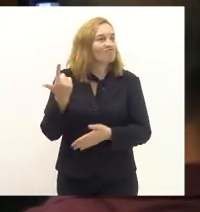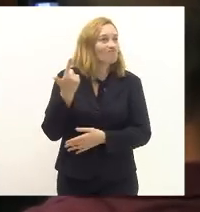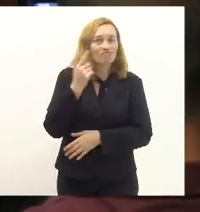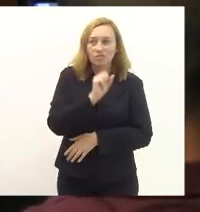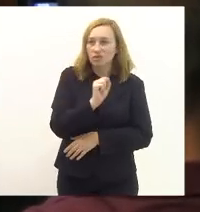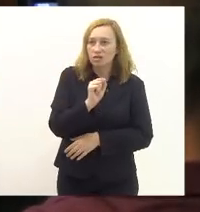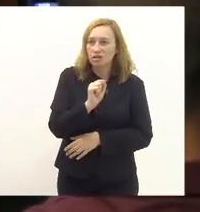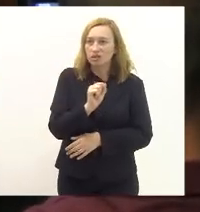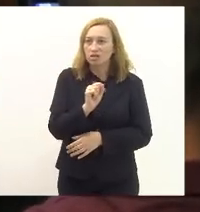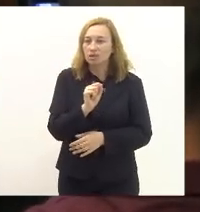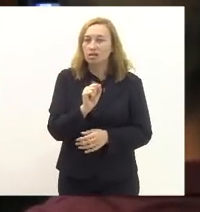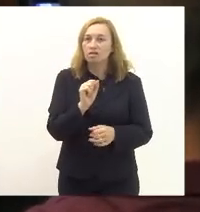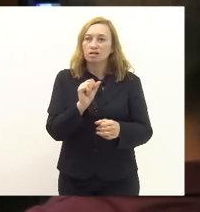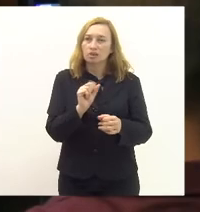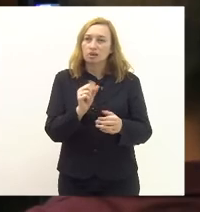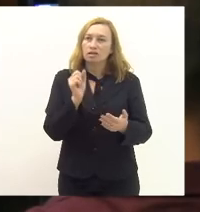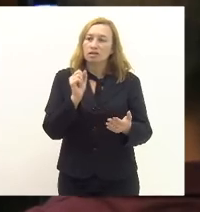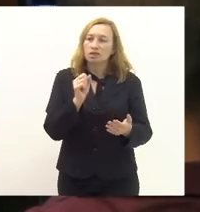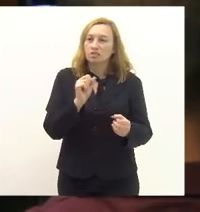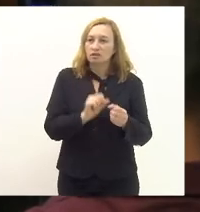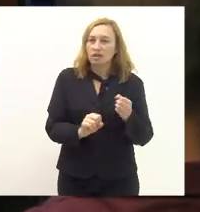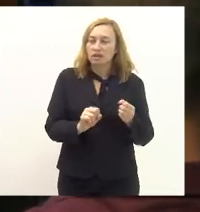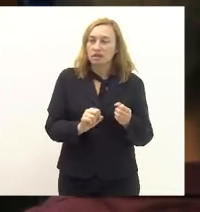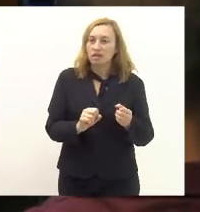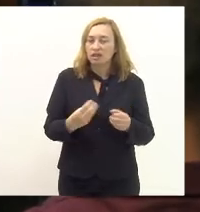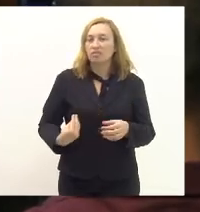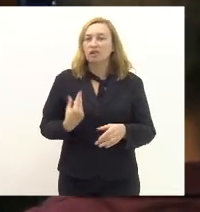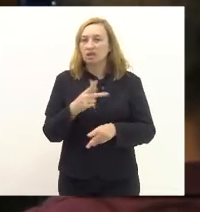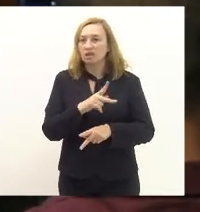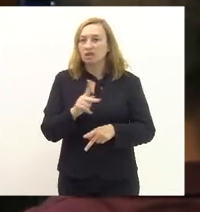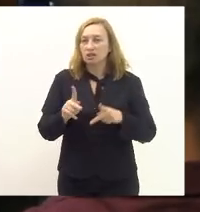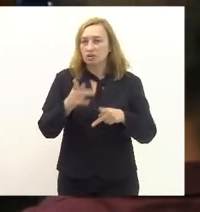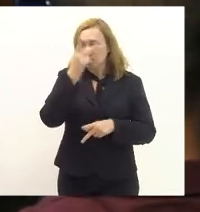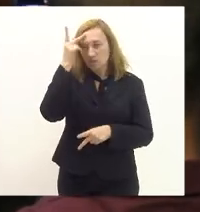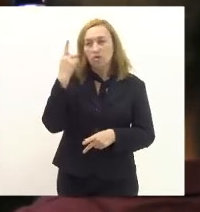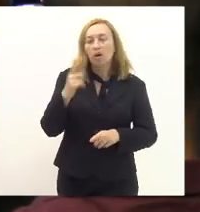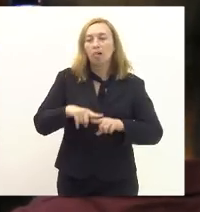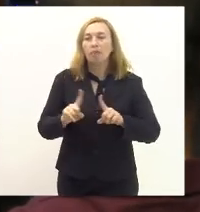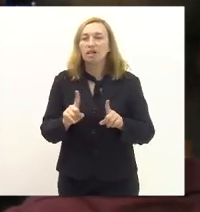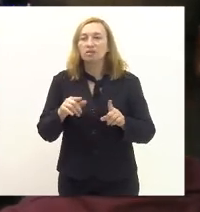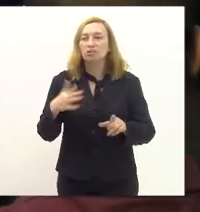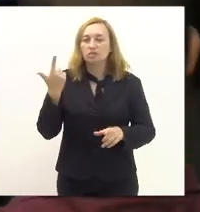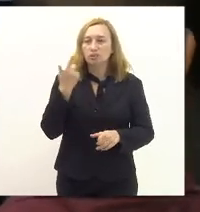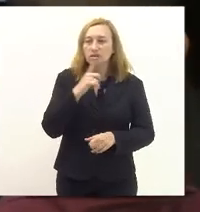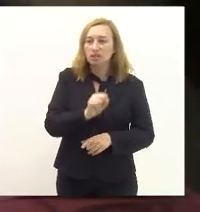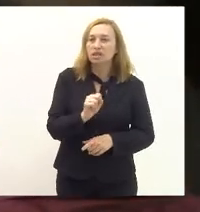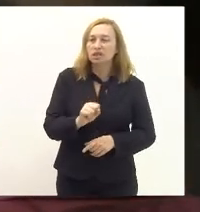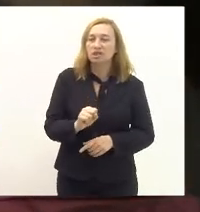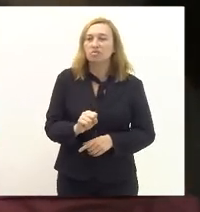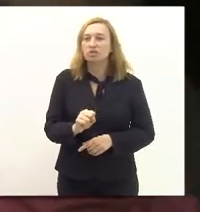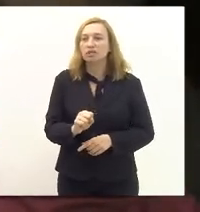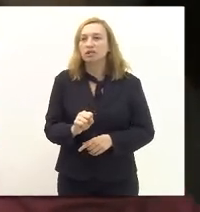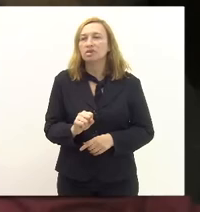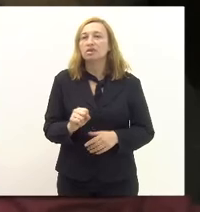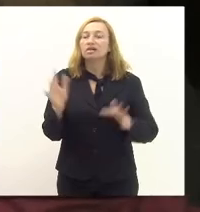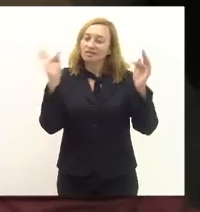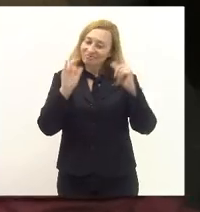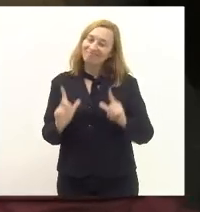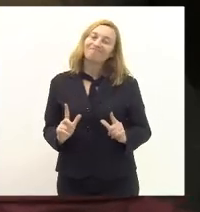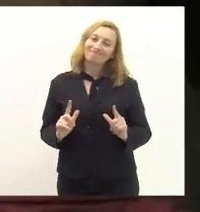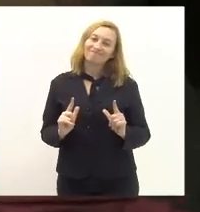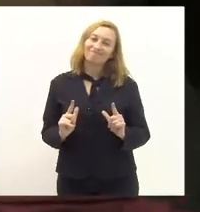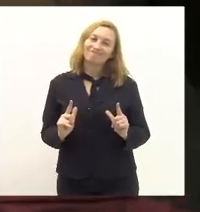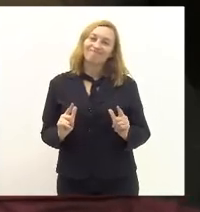consegue materializar isso na vida do cidadão. Então, quando nós conseguimos materializar isso na vida do cidadão, a gente fica muito